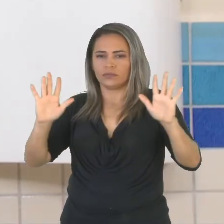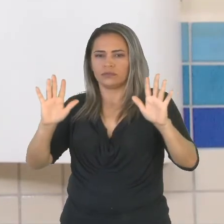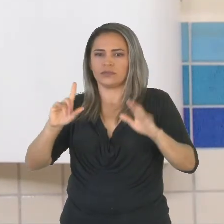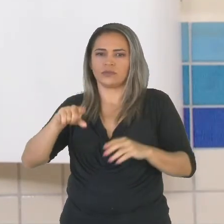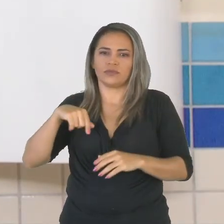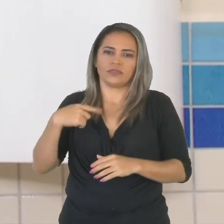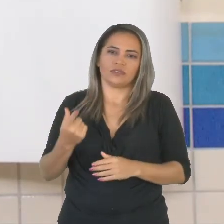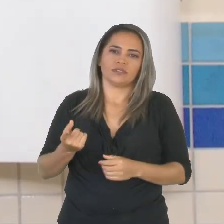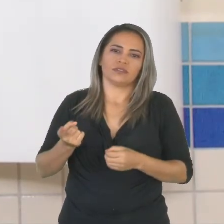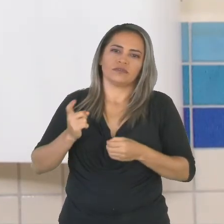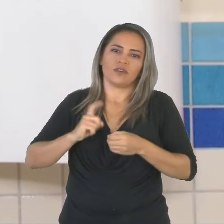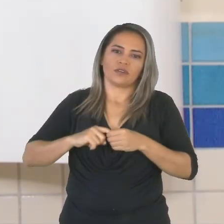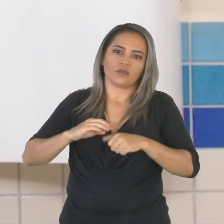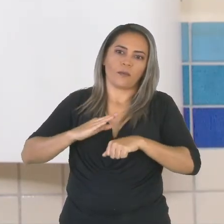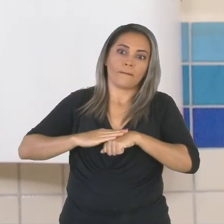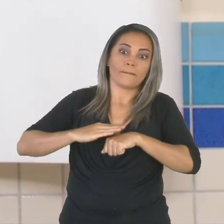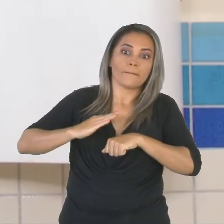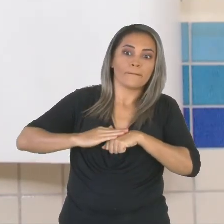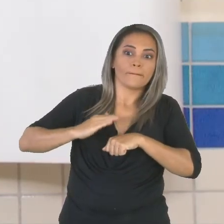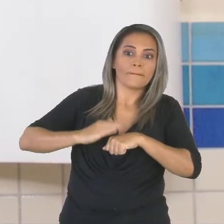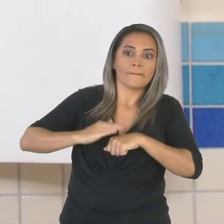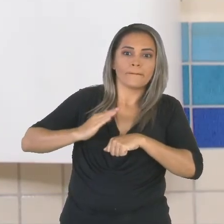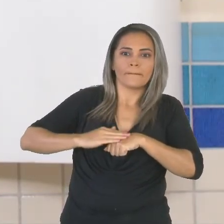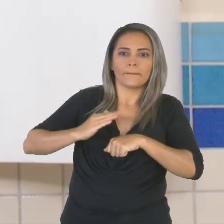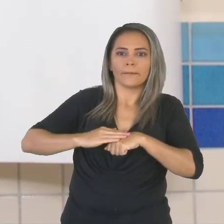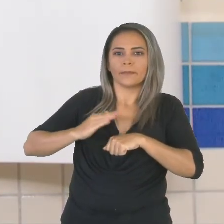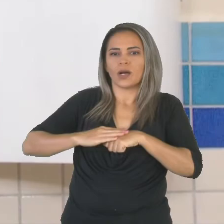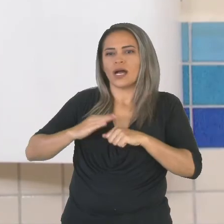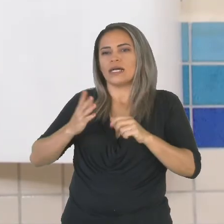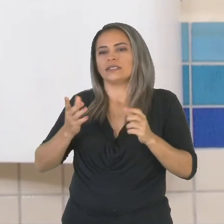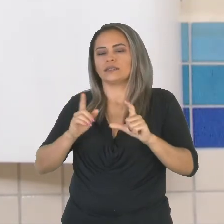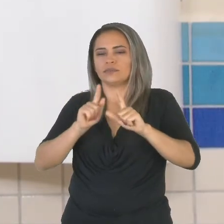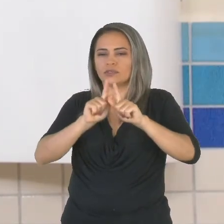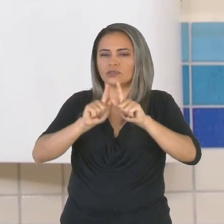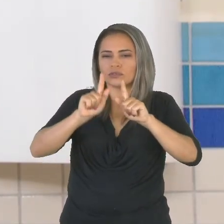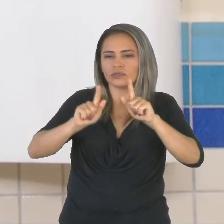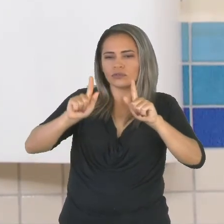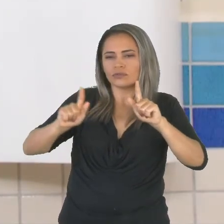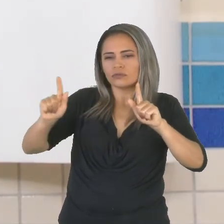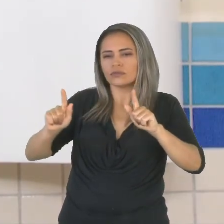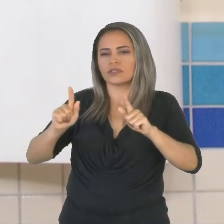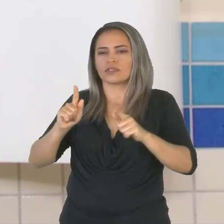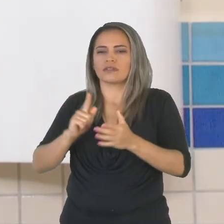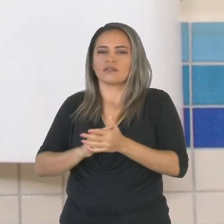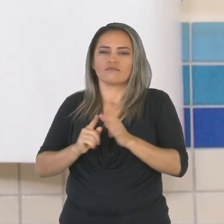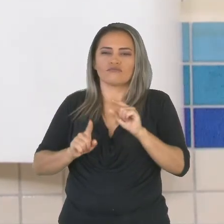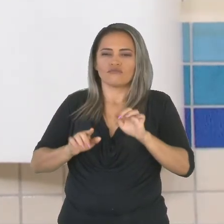volta com mais ainda sobre estatística. Veremos as medidas de tendência